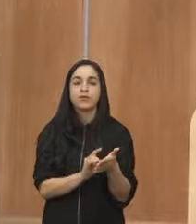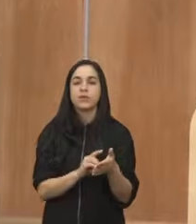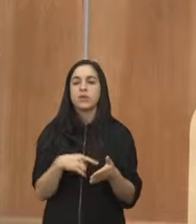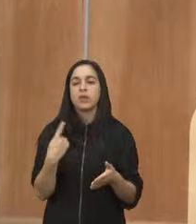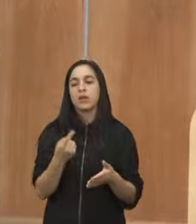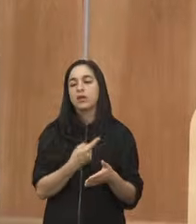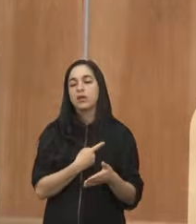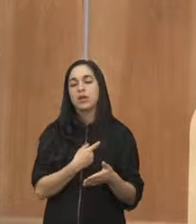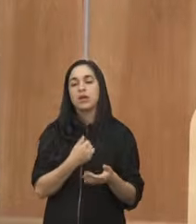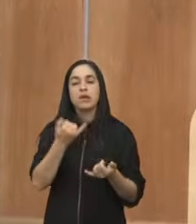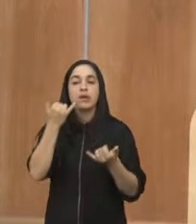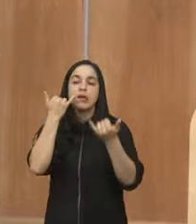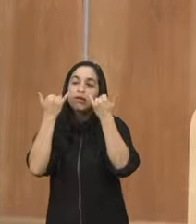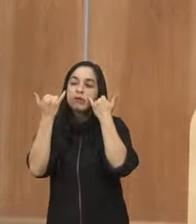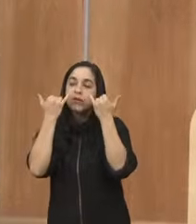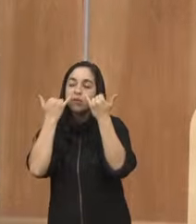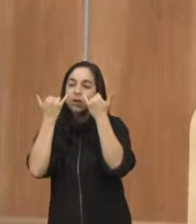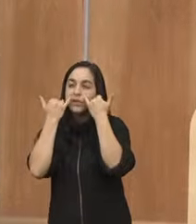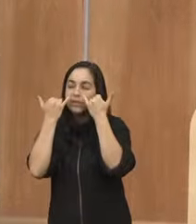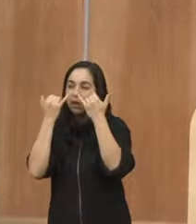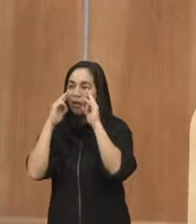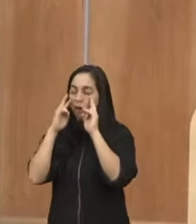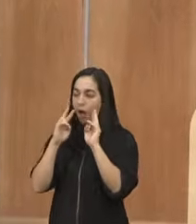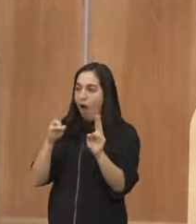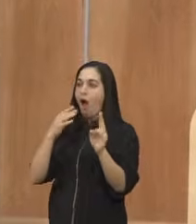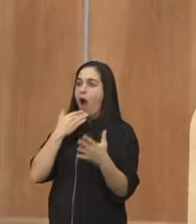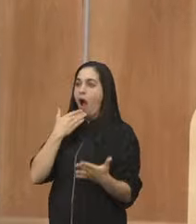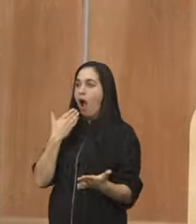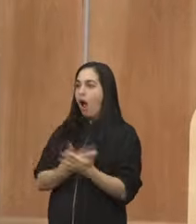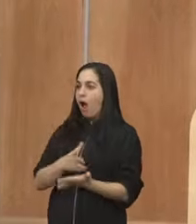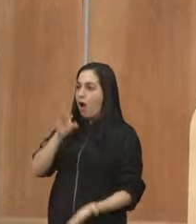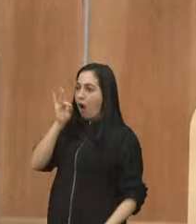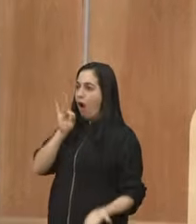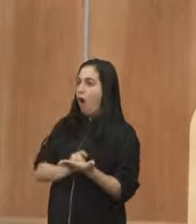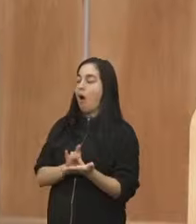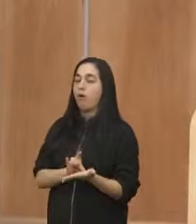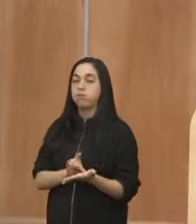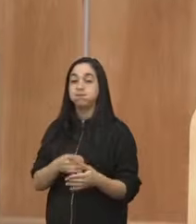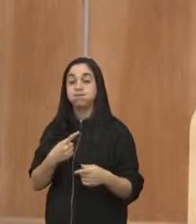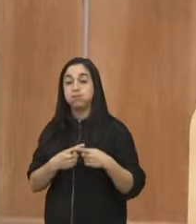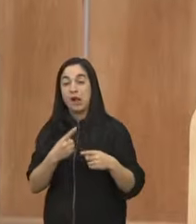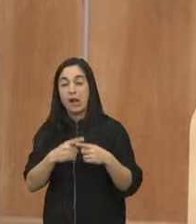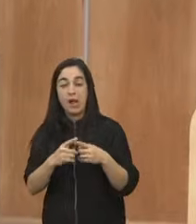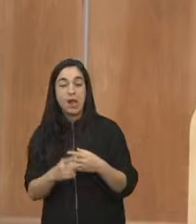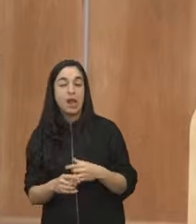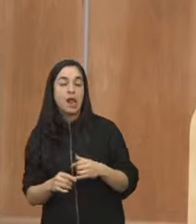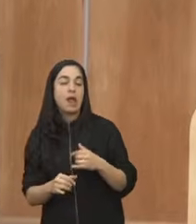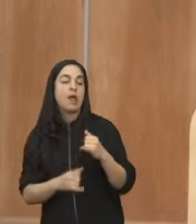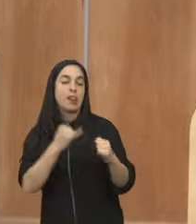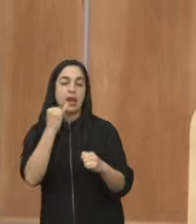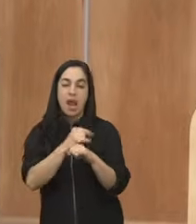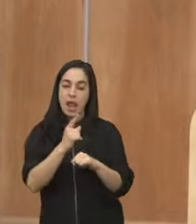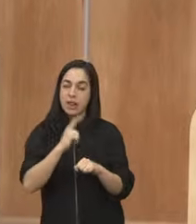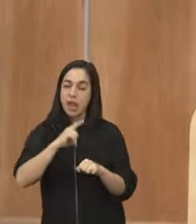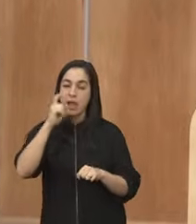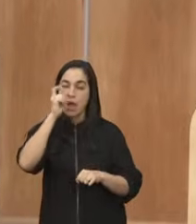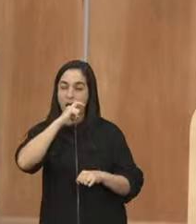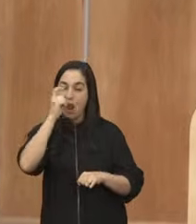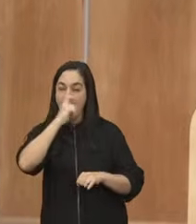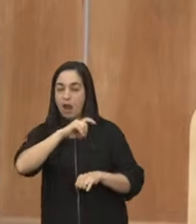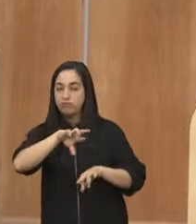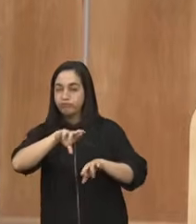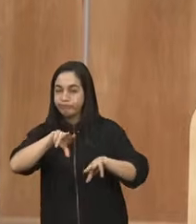uma informação de imediato e a gente encare aquilo como verdade absoluta, porque na internet está cheio de coisa. Vocês sabem